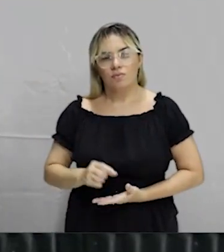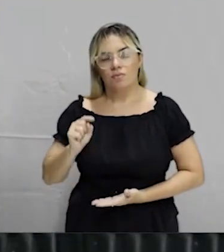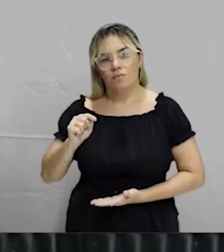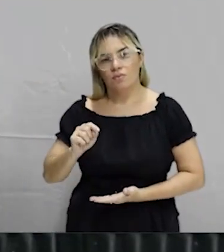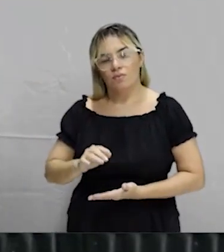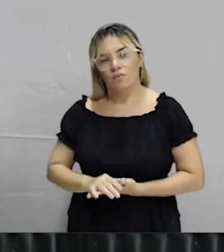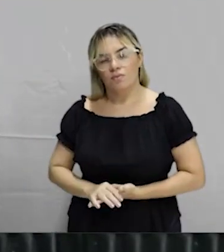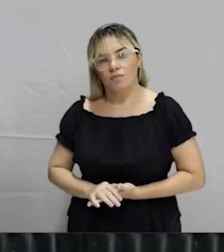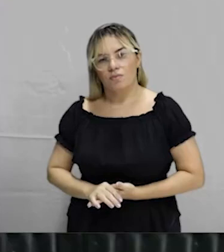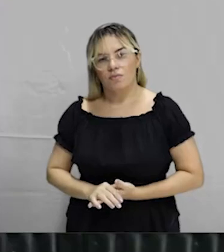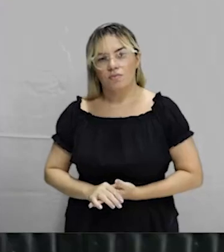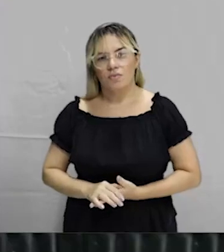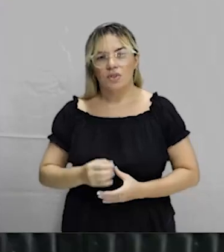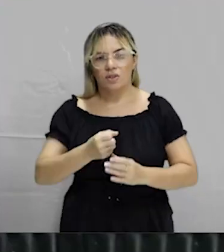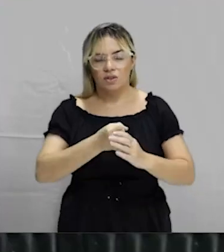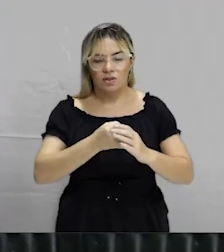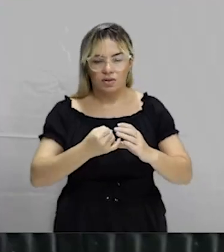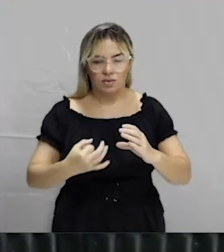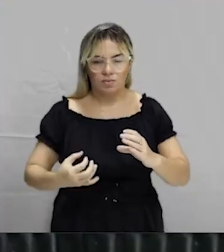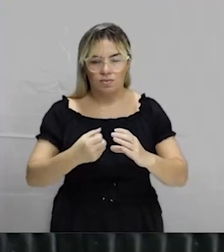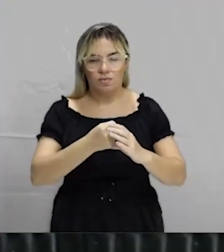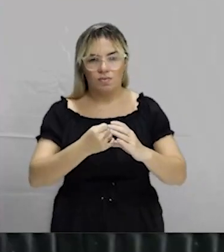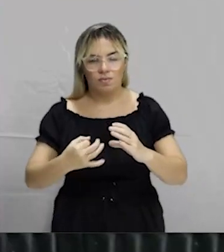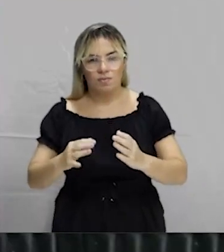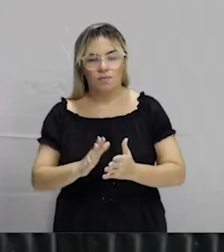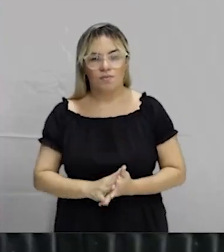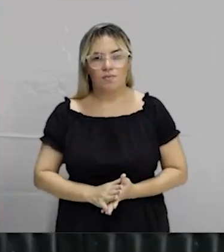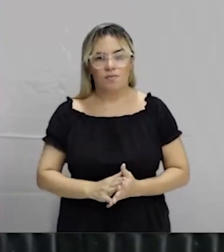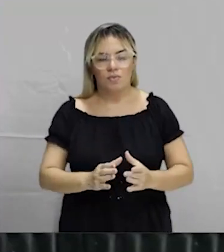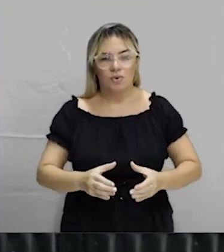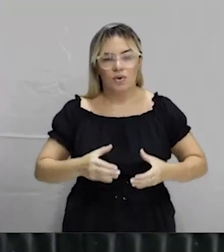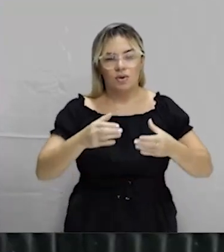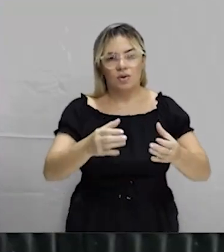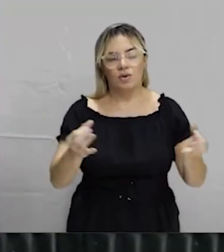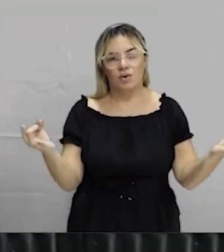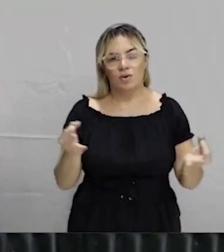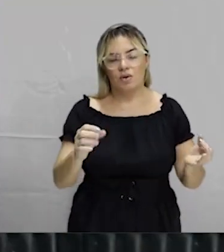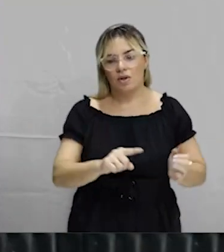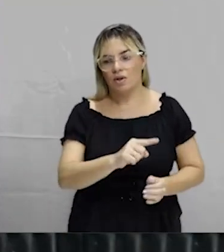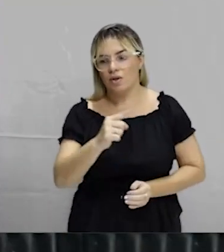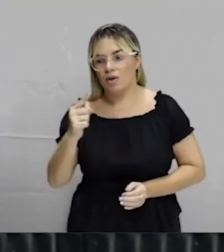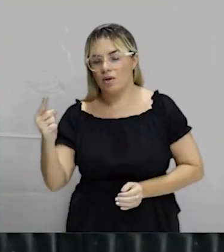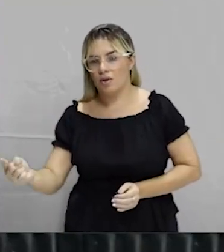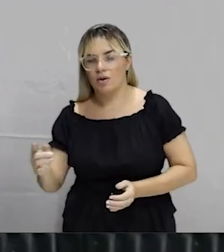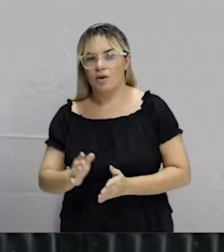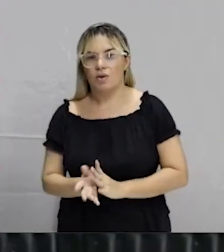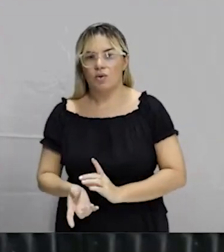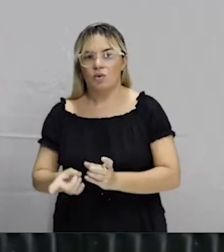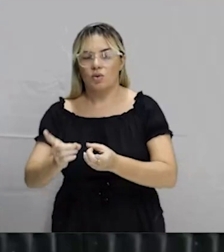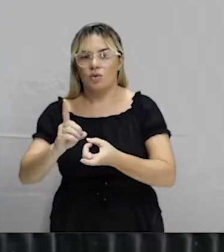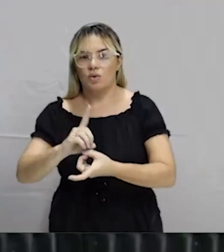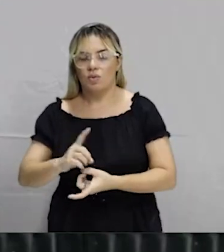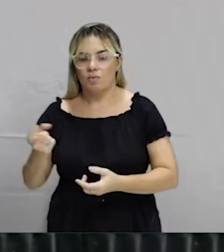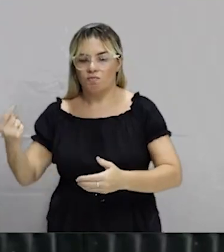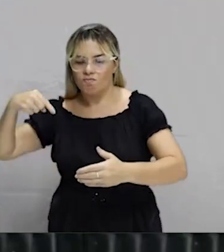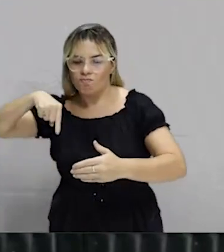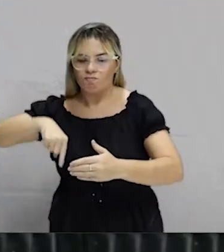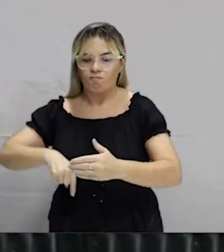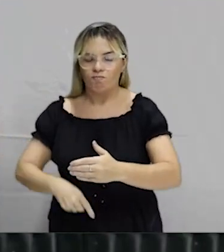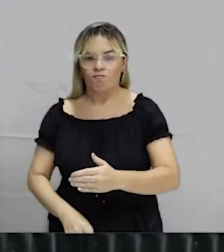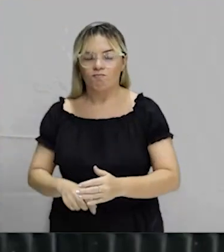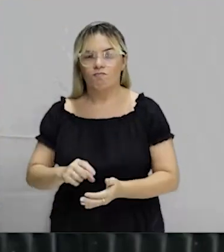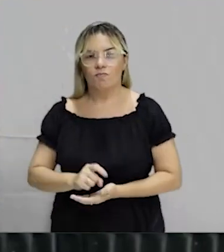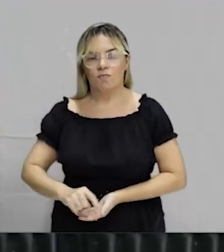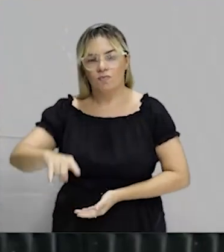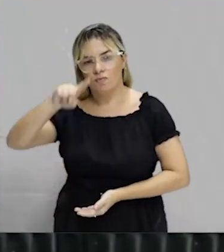a concepção do paraíso e do purgatório, do céu e do inferno,